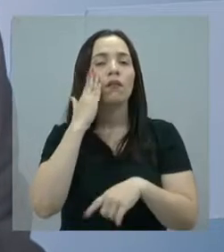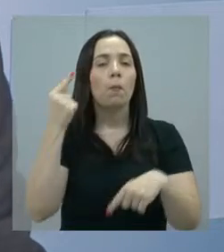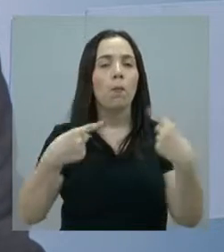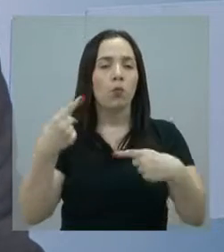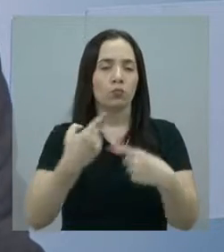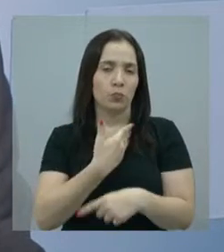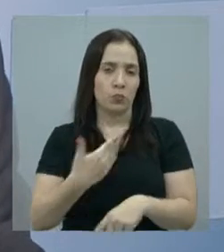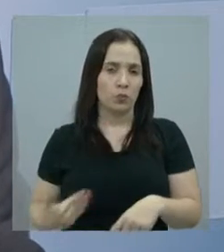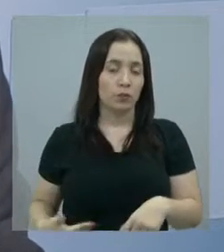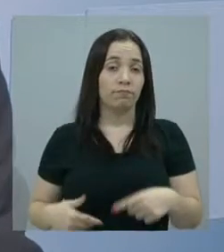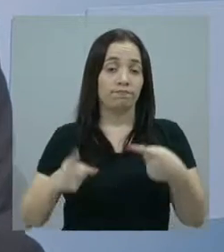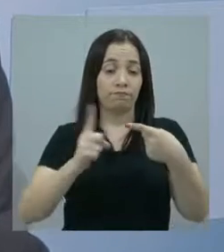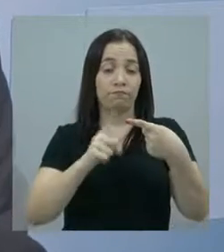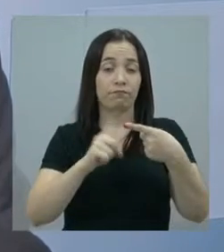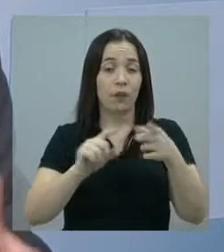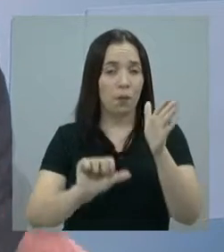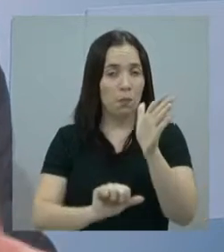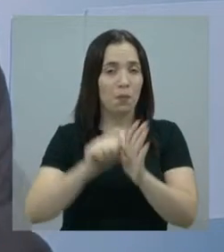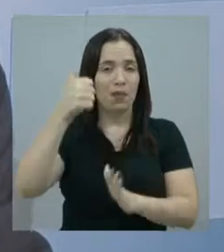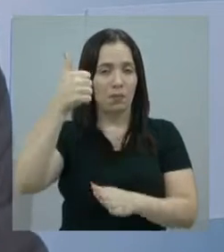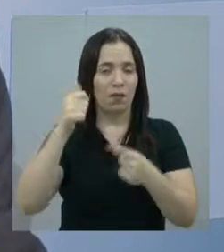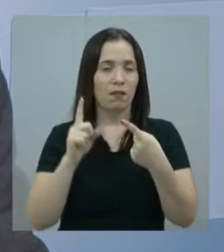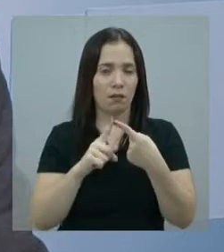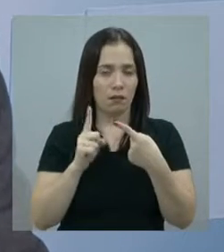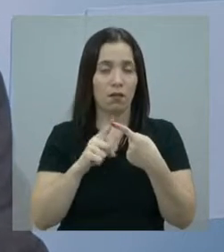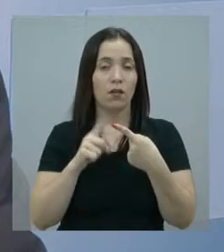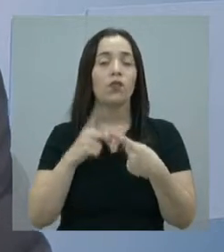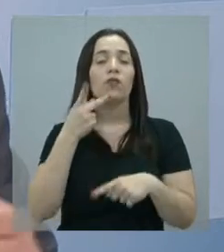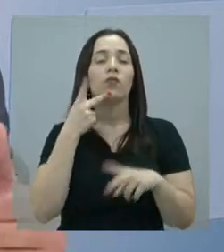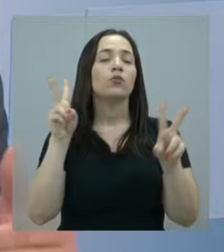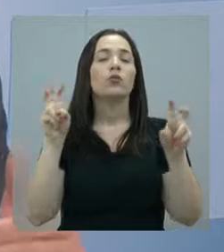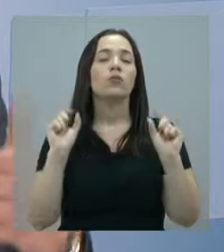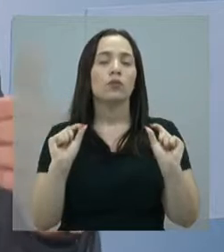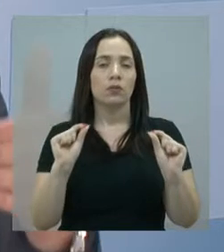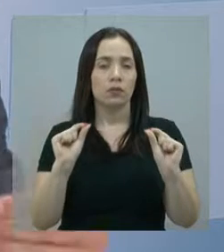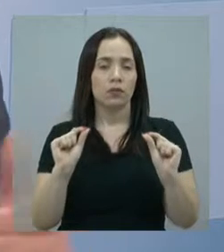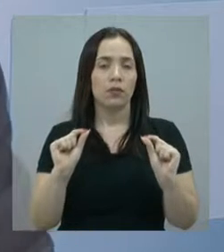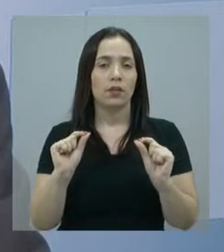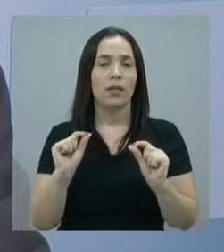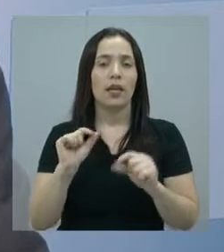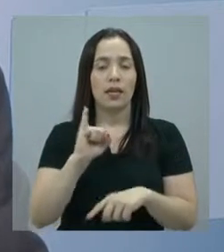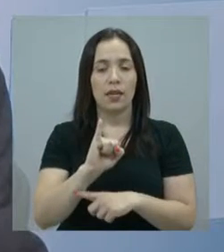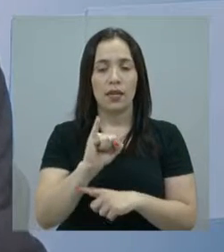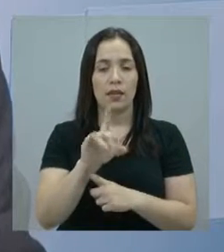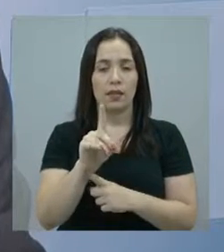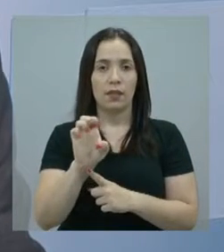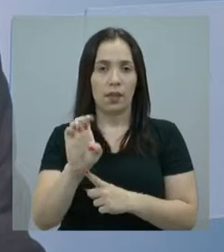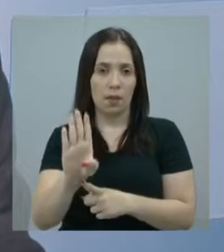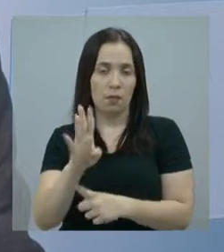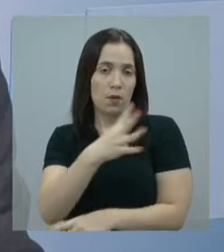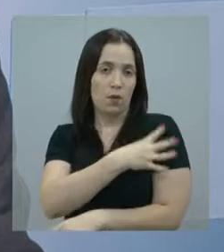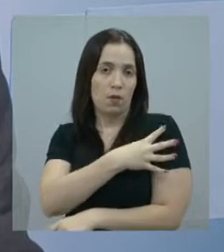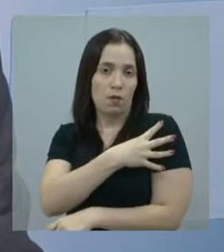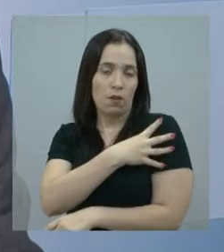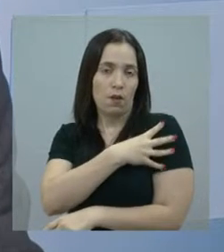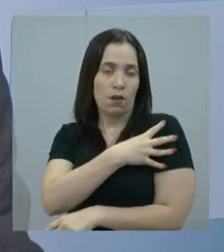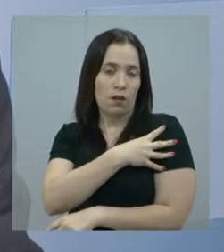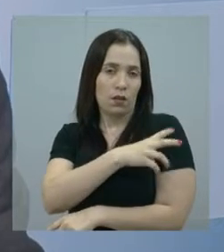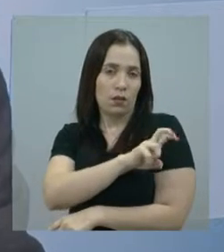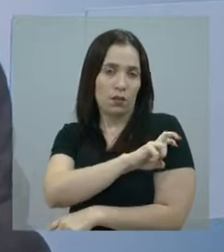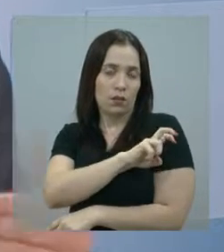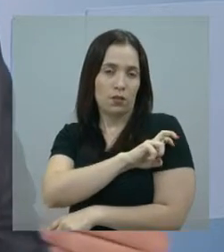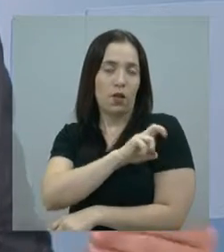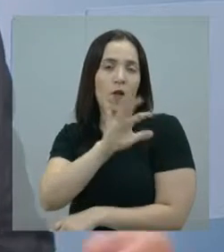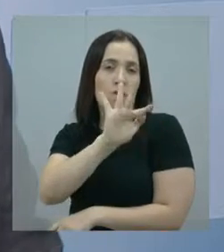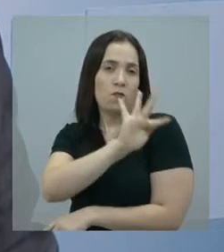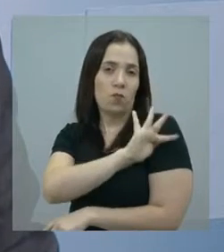primeiro boletim, que posteriormente a gente vai discutir, diz respeito ao IDEB da 4ª série, 5º ano do ensino